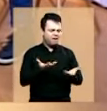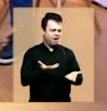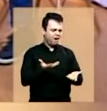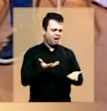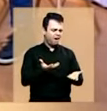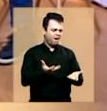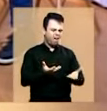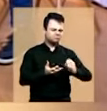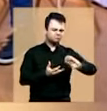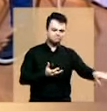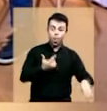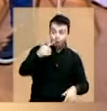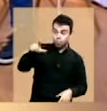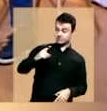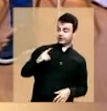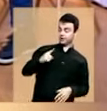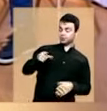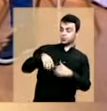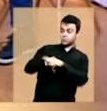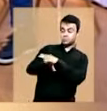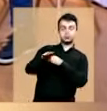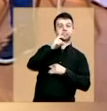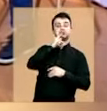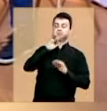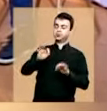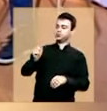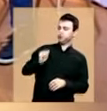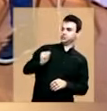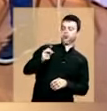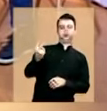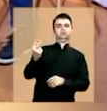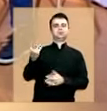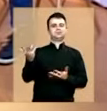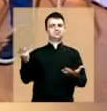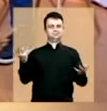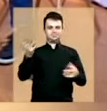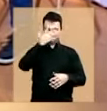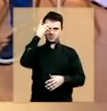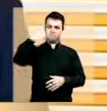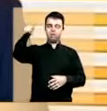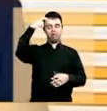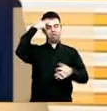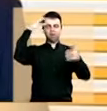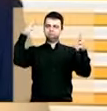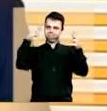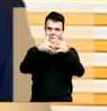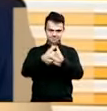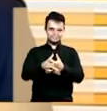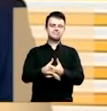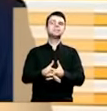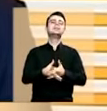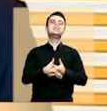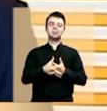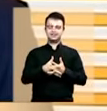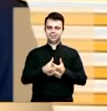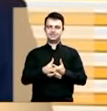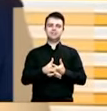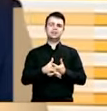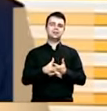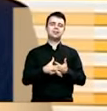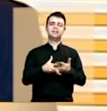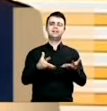jogar fora, tem mais 2 guardadas na geladeira. Exatamente. Né? Essa falsa sensação, não é? Exato, exatamente. Isso vai desde da forma de nós